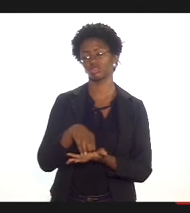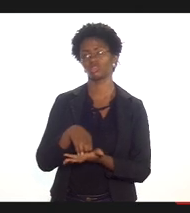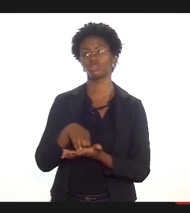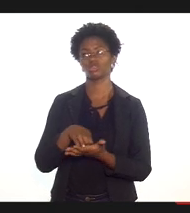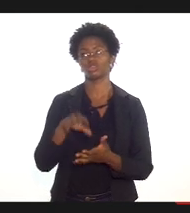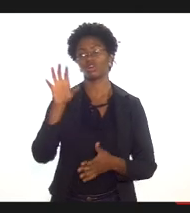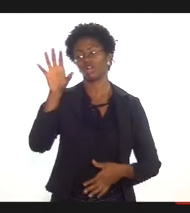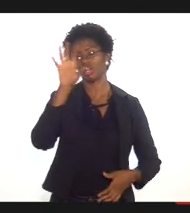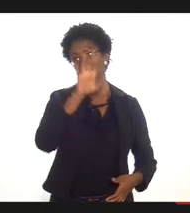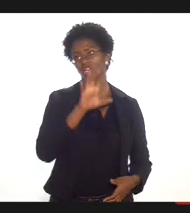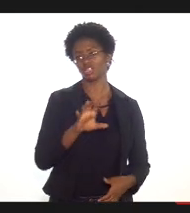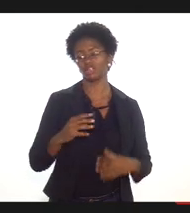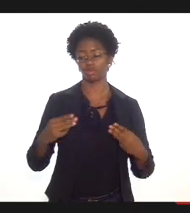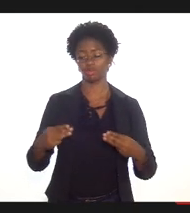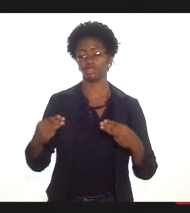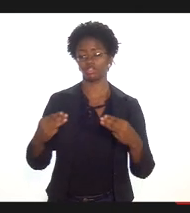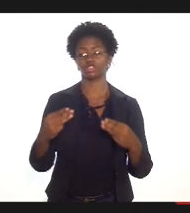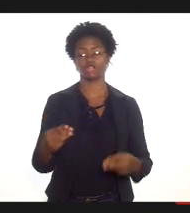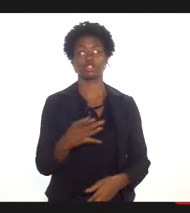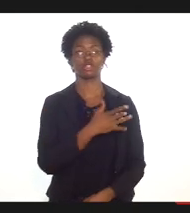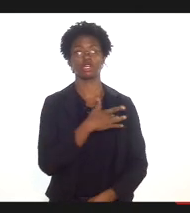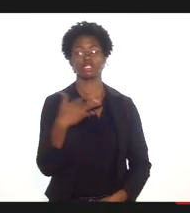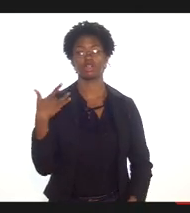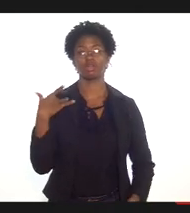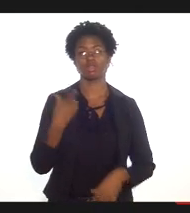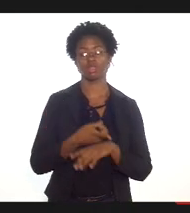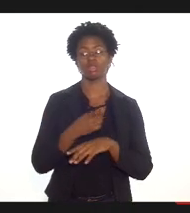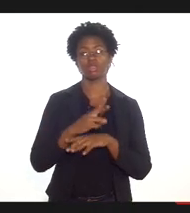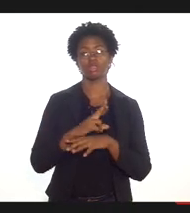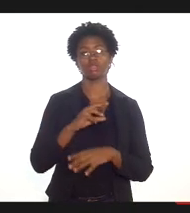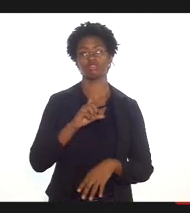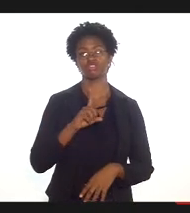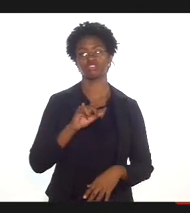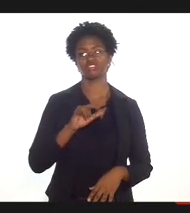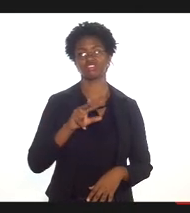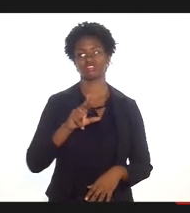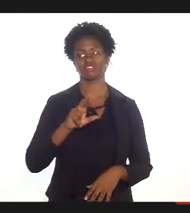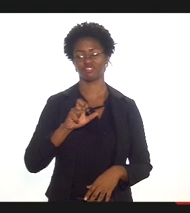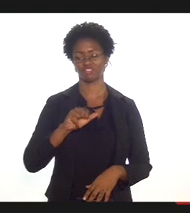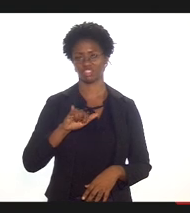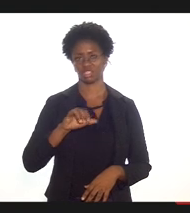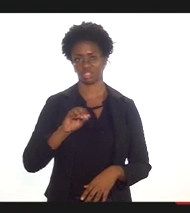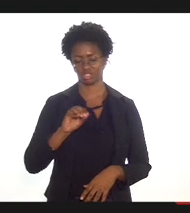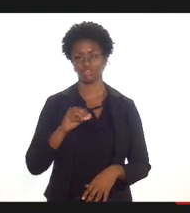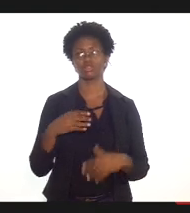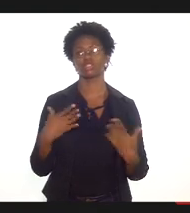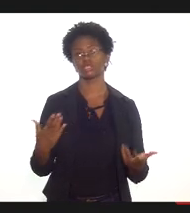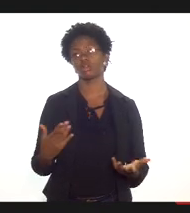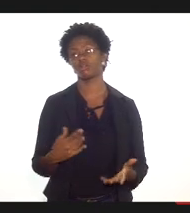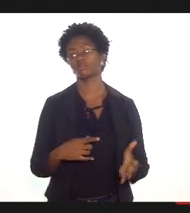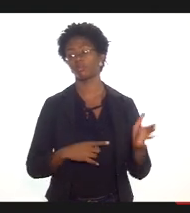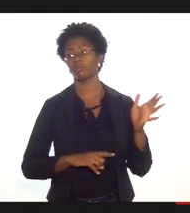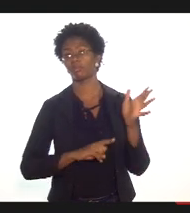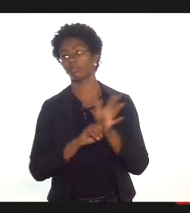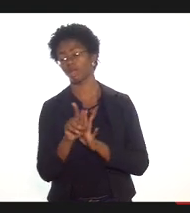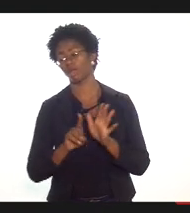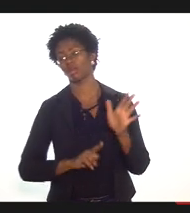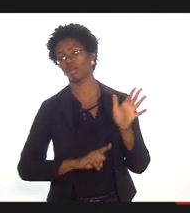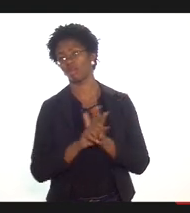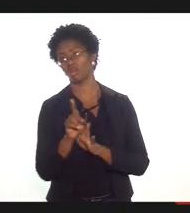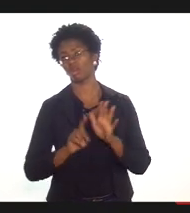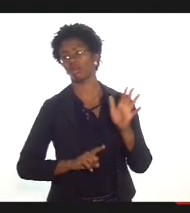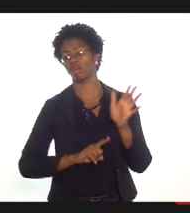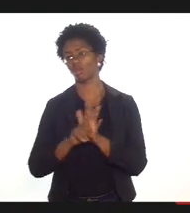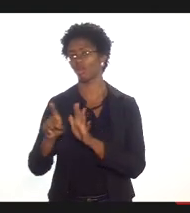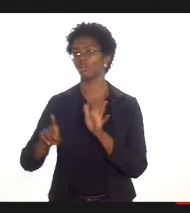regional do Ministério da Saúde, doutor Divério, e foi questionado não só a